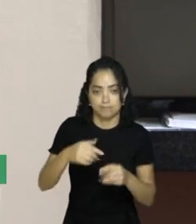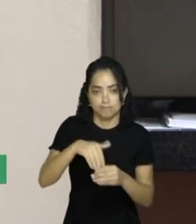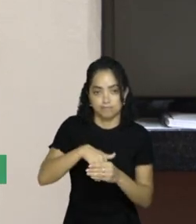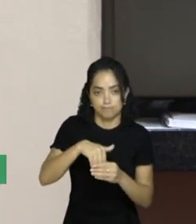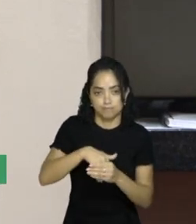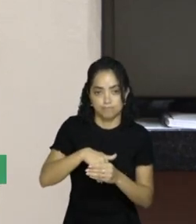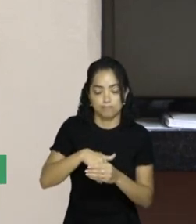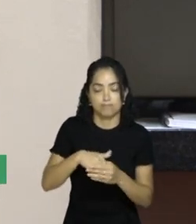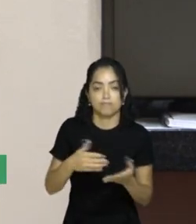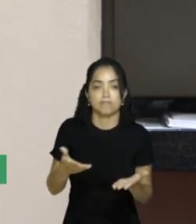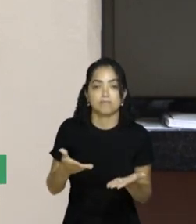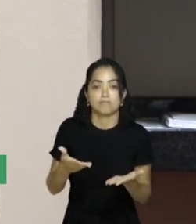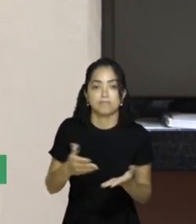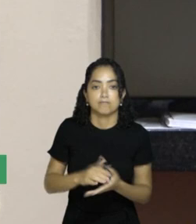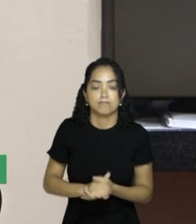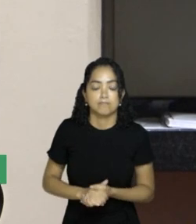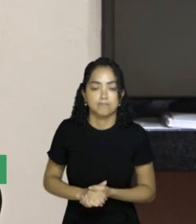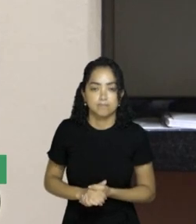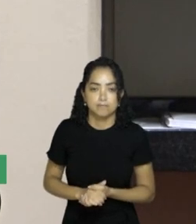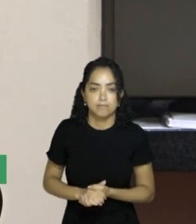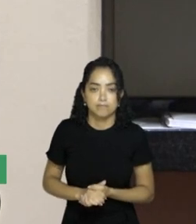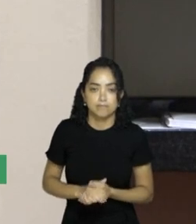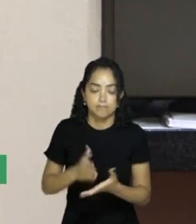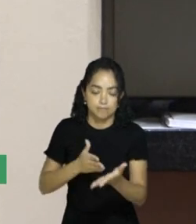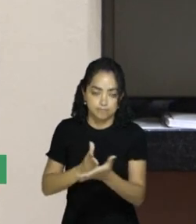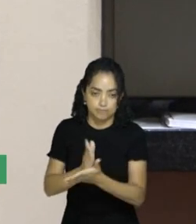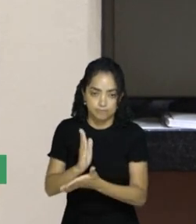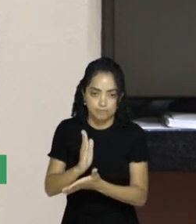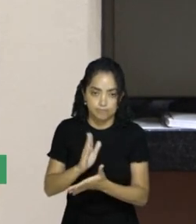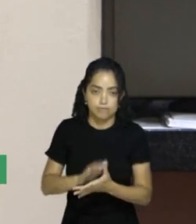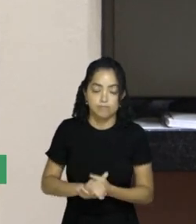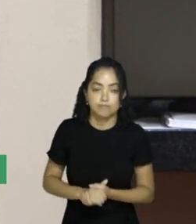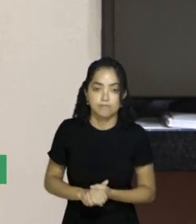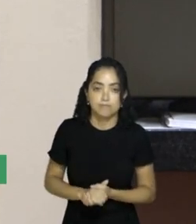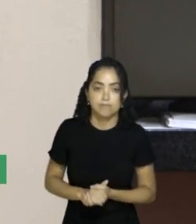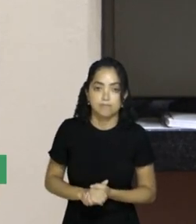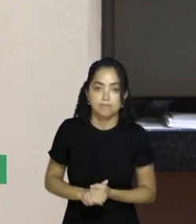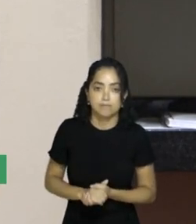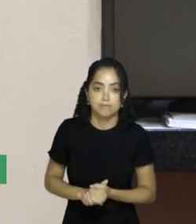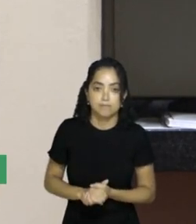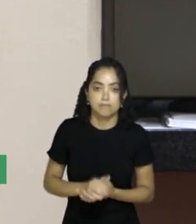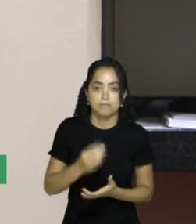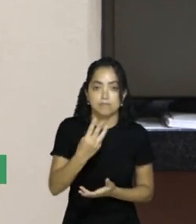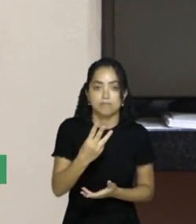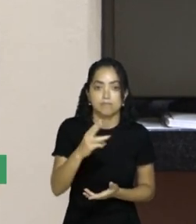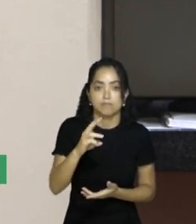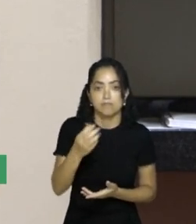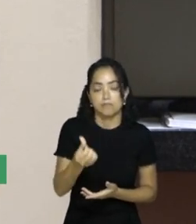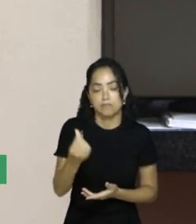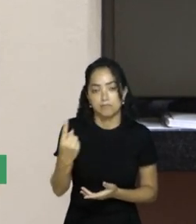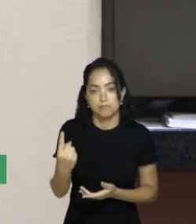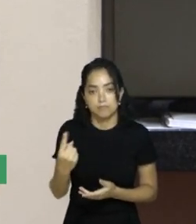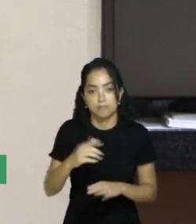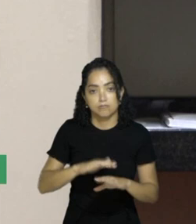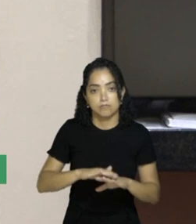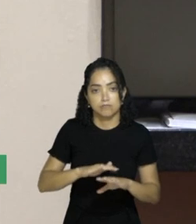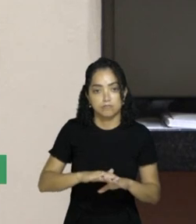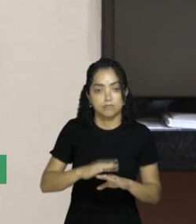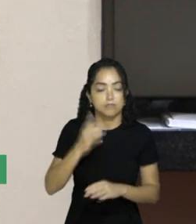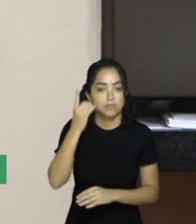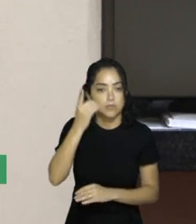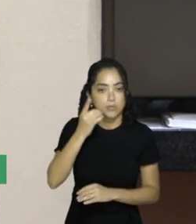deputados que aprovam permanece como se encontra aprovado por unanimidade Moção 361 2023 autoria Deputado